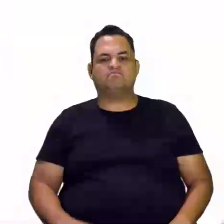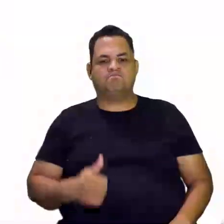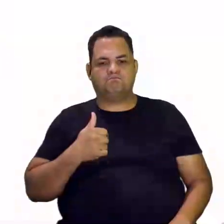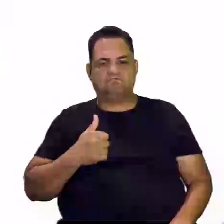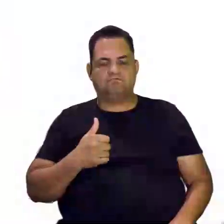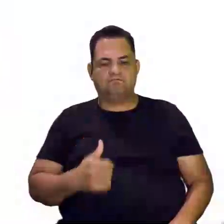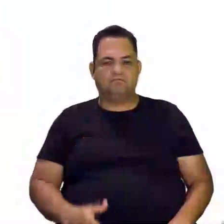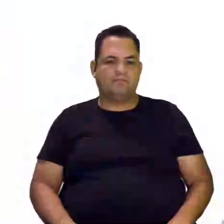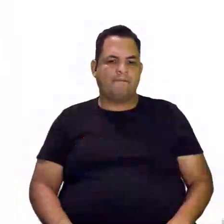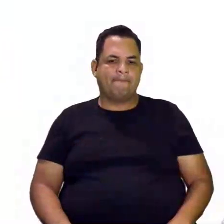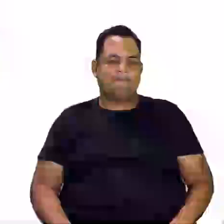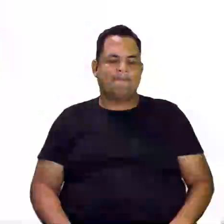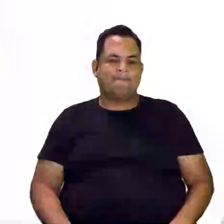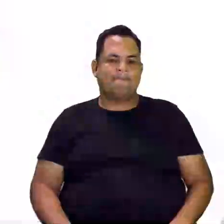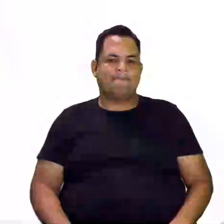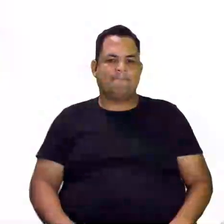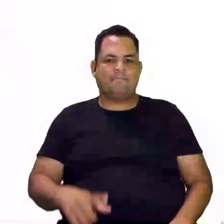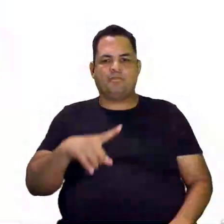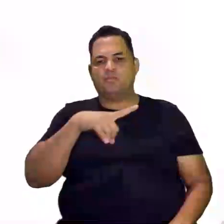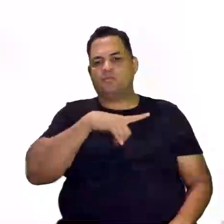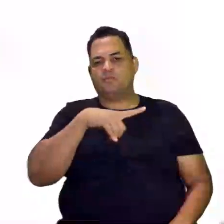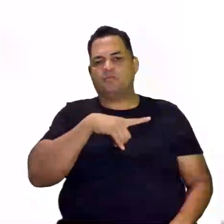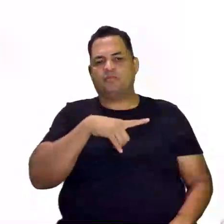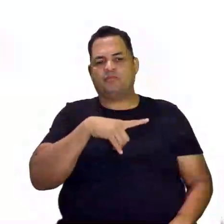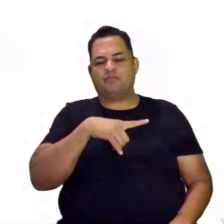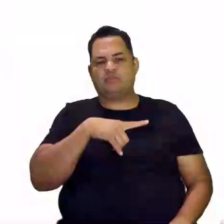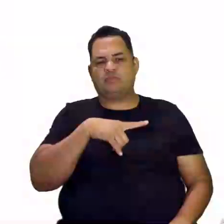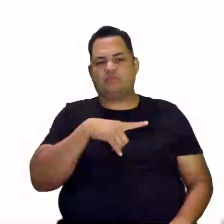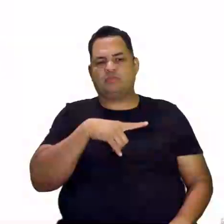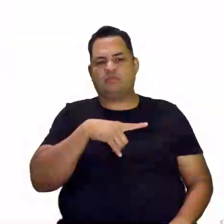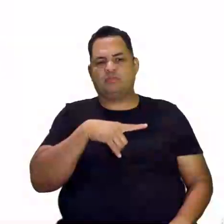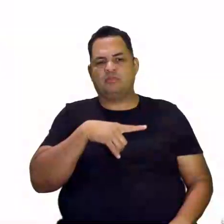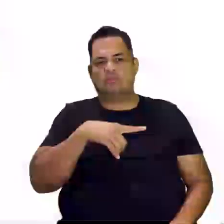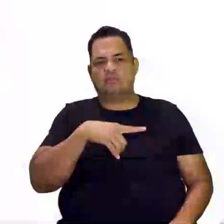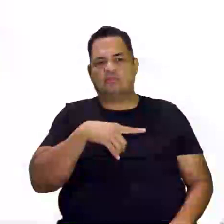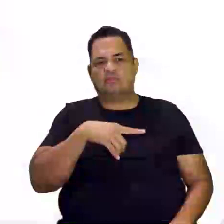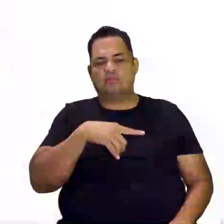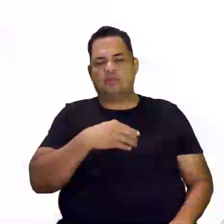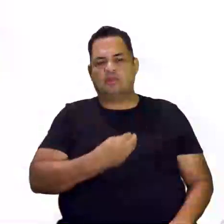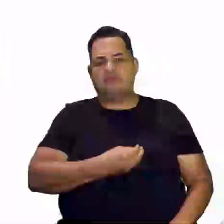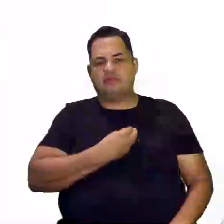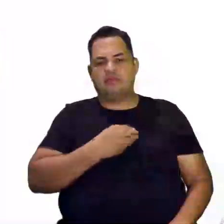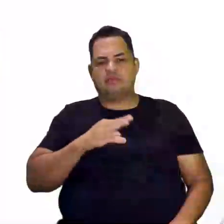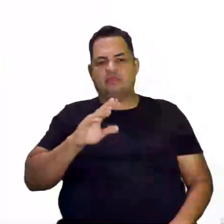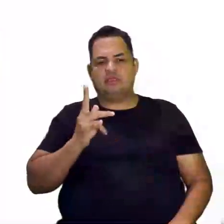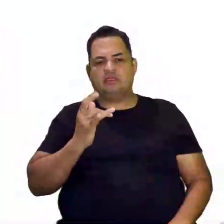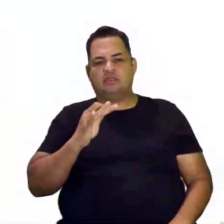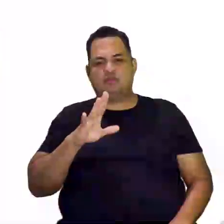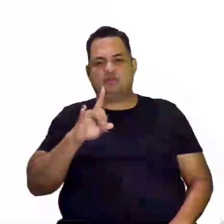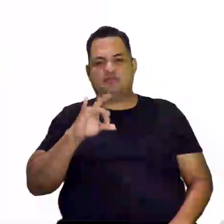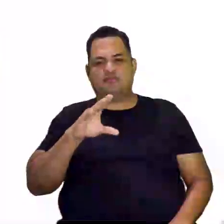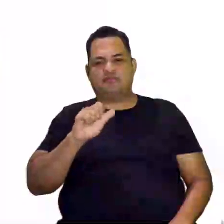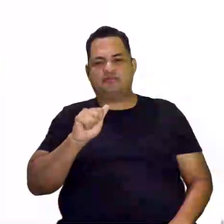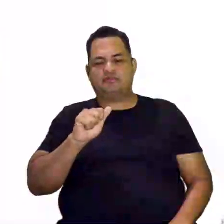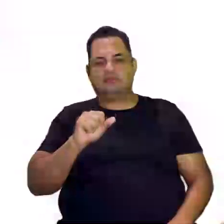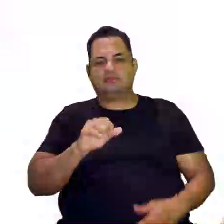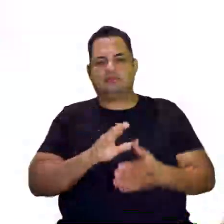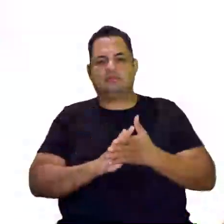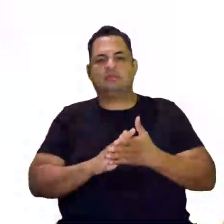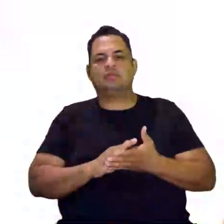bem? Então aqui você vai ter organismos heterotróficos e aqui você vai ter